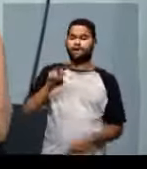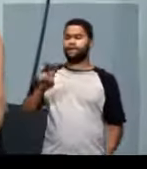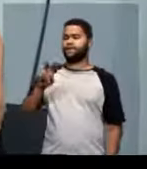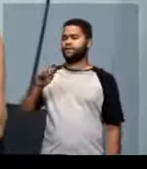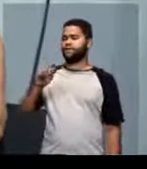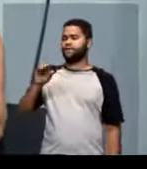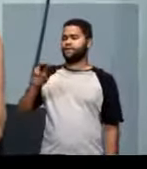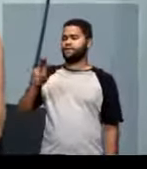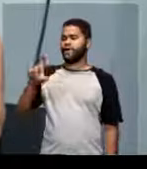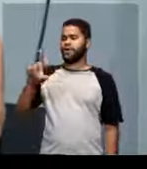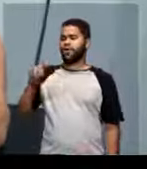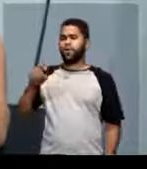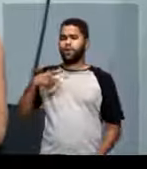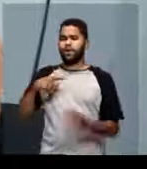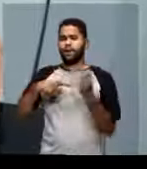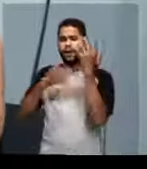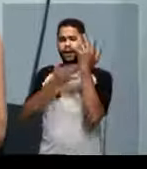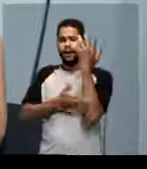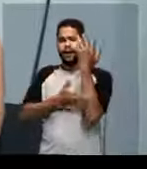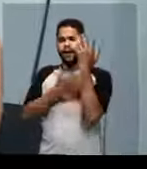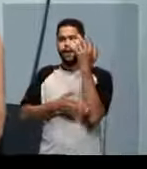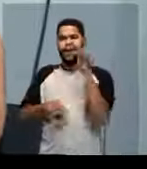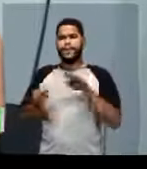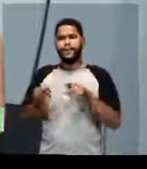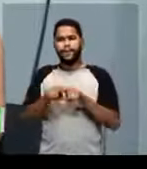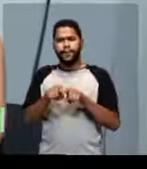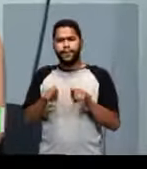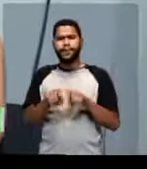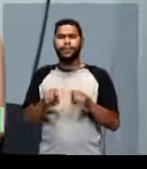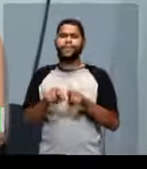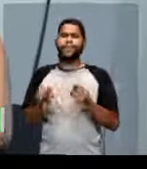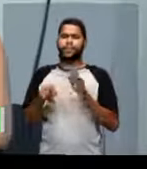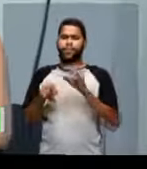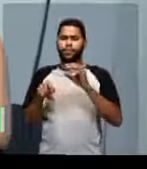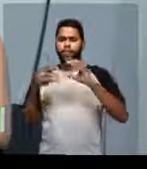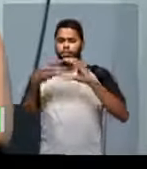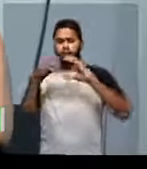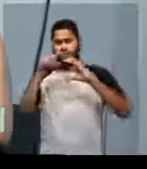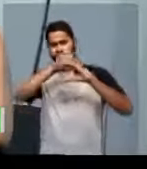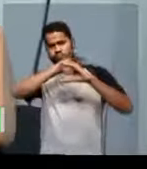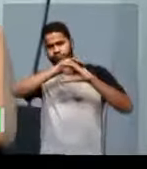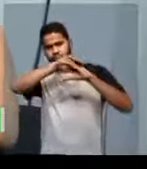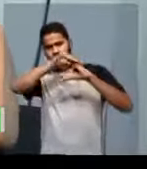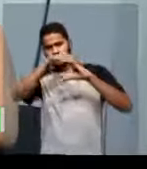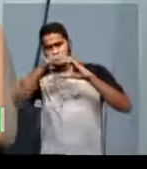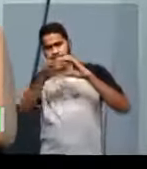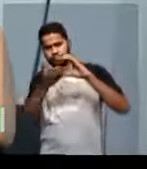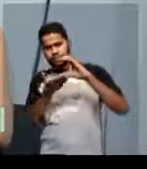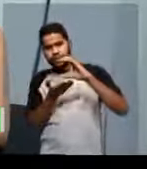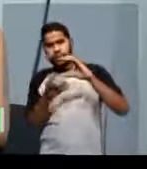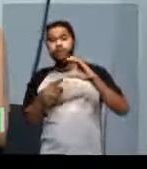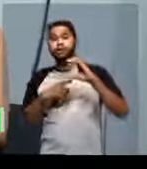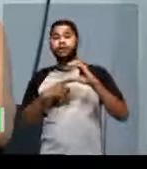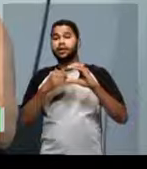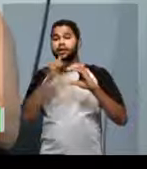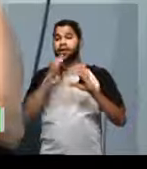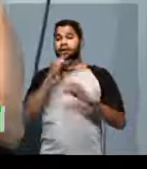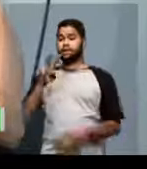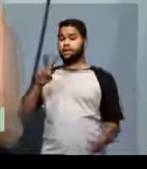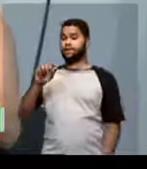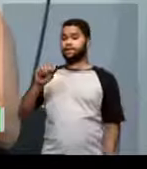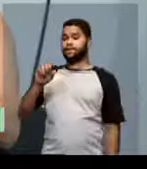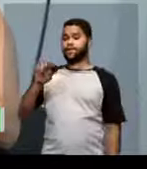né? Tem a parede celular também, tem cloroplasta, tem cromoplasta, etc. E existe uma dúvida, porque tem o vacúolo,